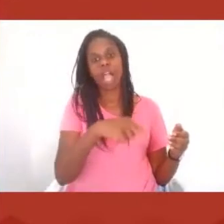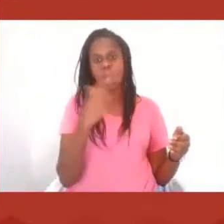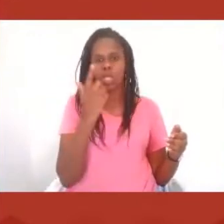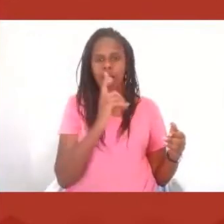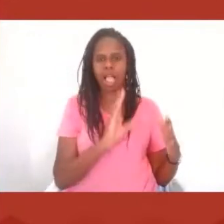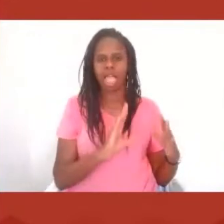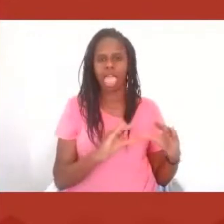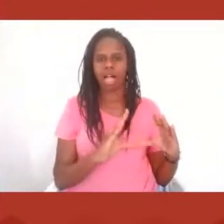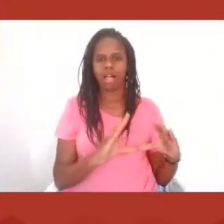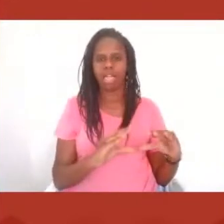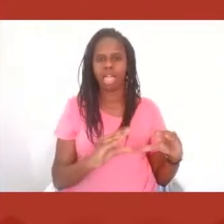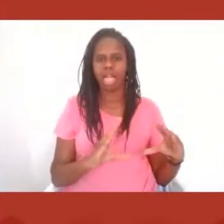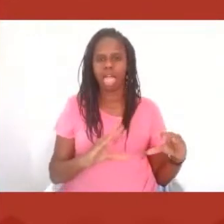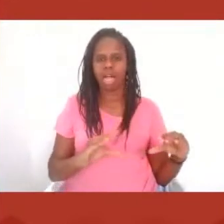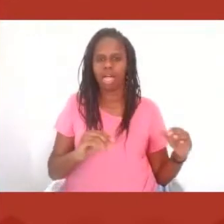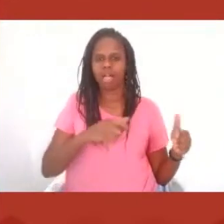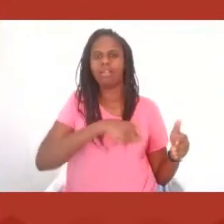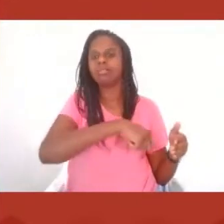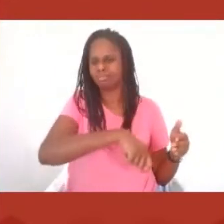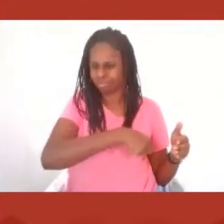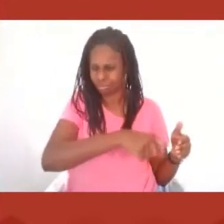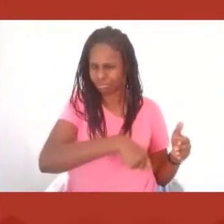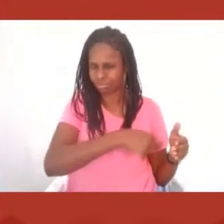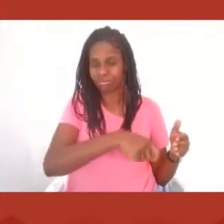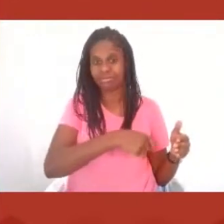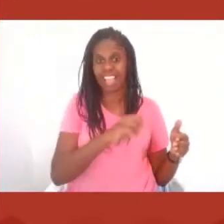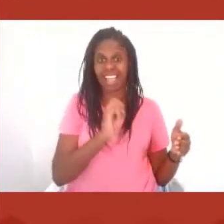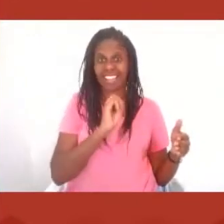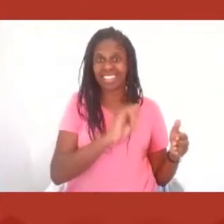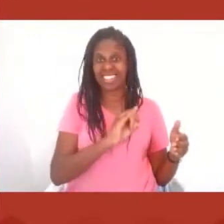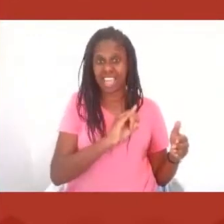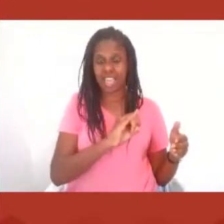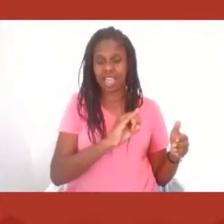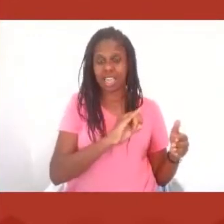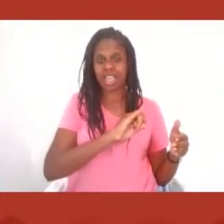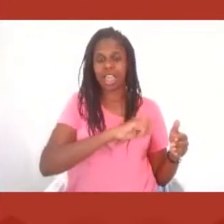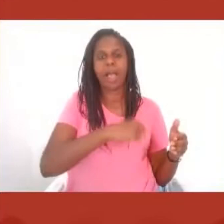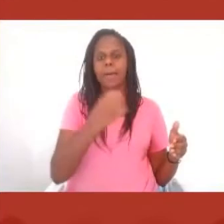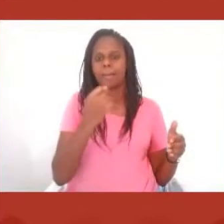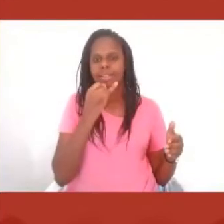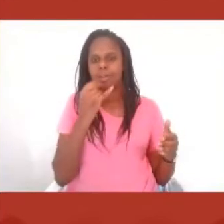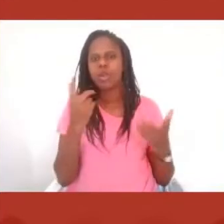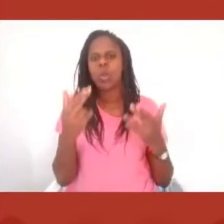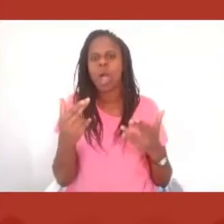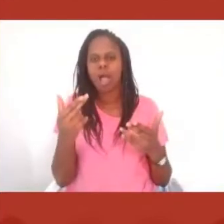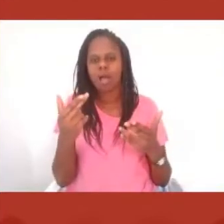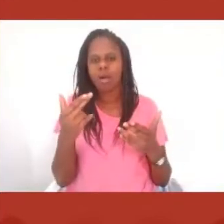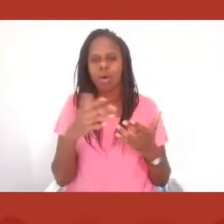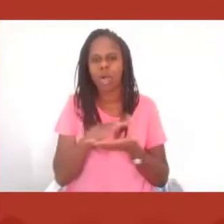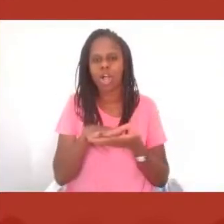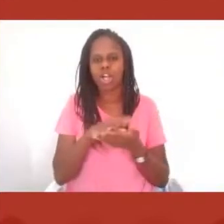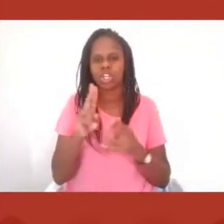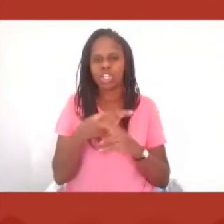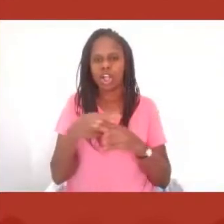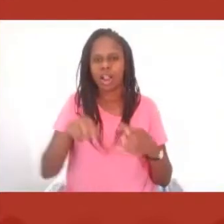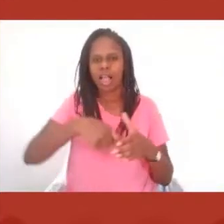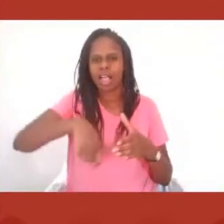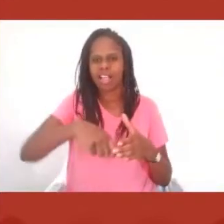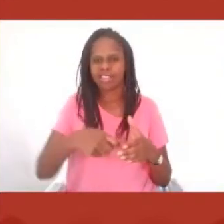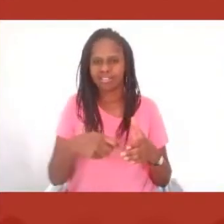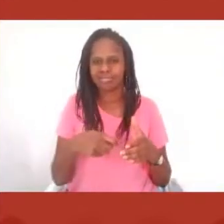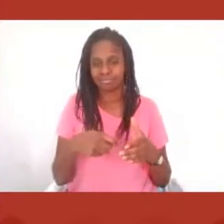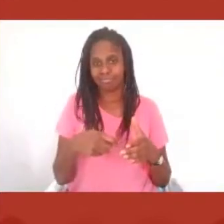cremosinha. Se passar do ponto, é que nem brigadeiro. Brigadeiro você sabe fazer. Passou do ponto, fica